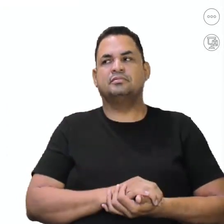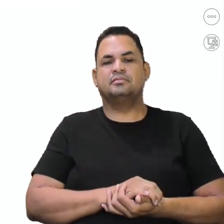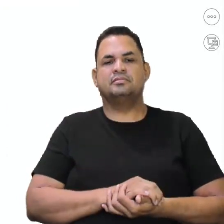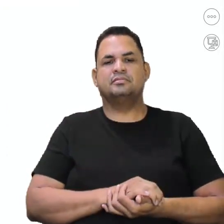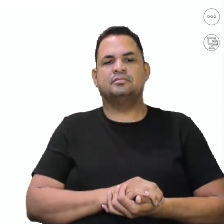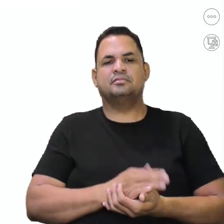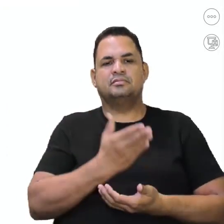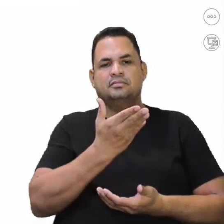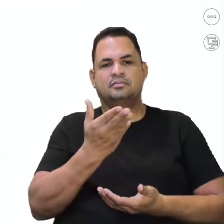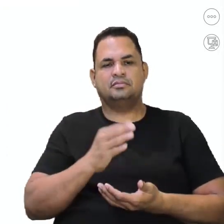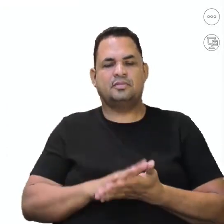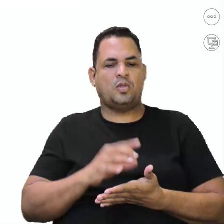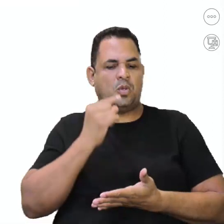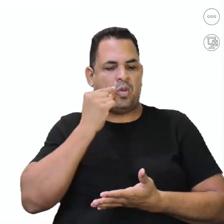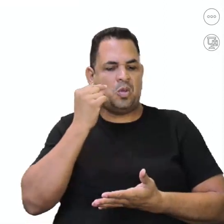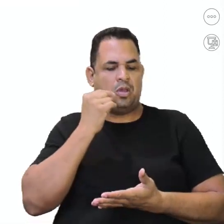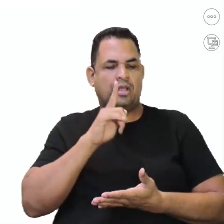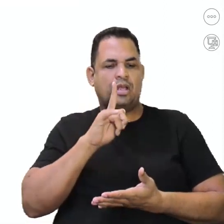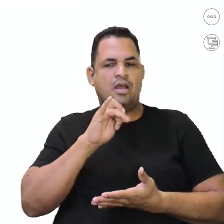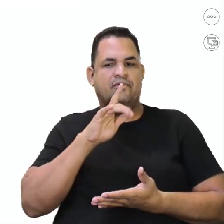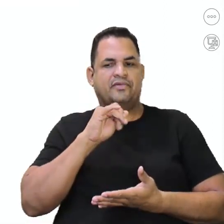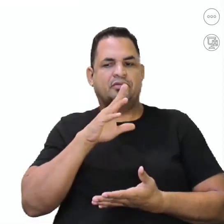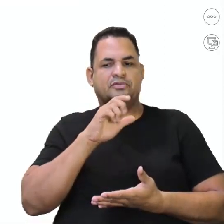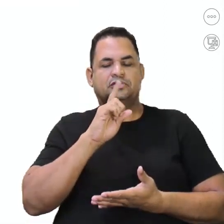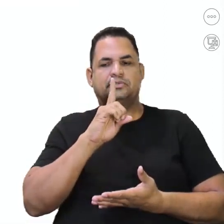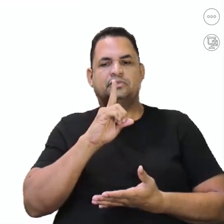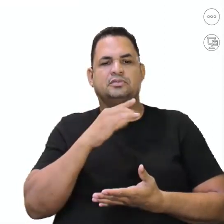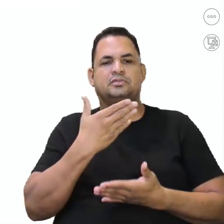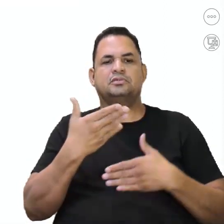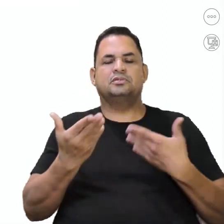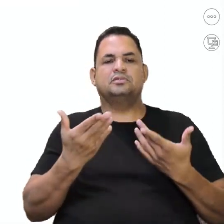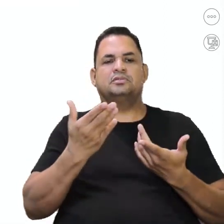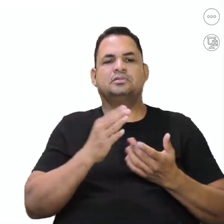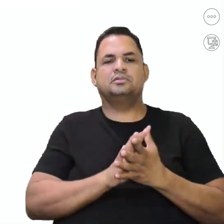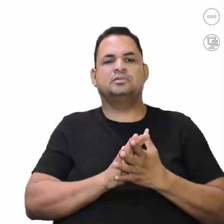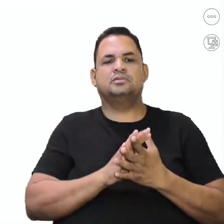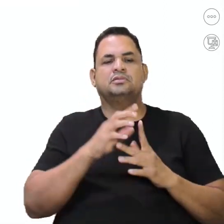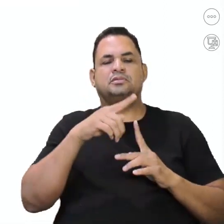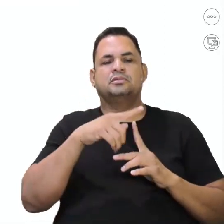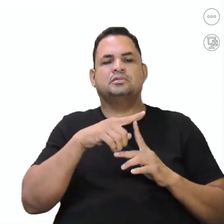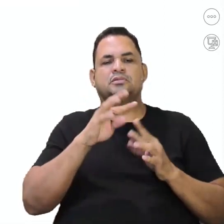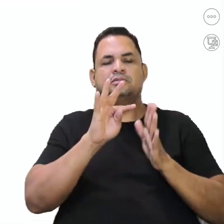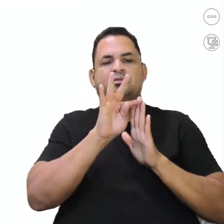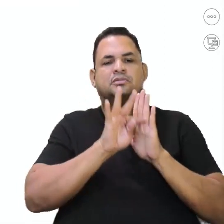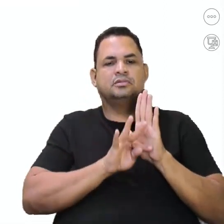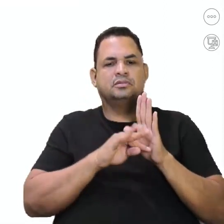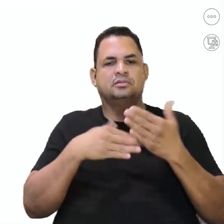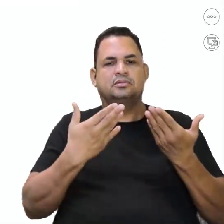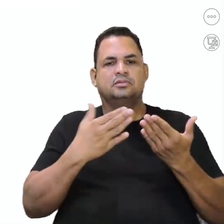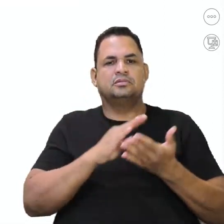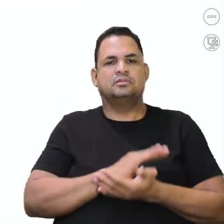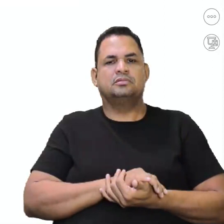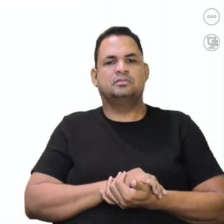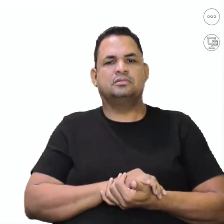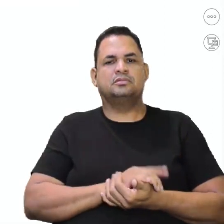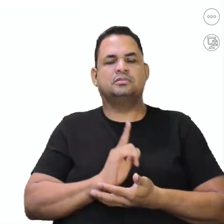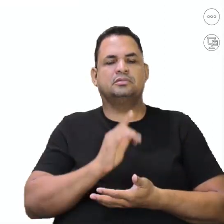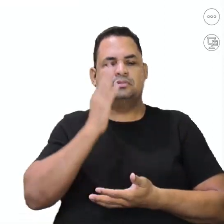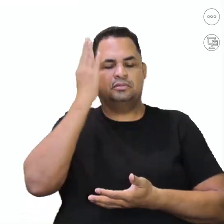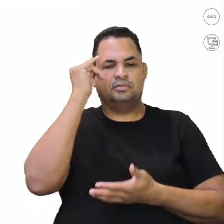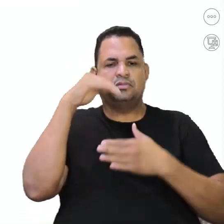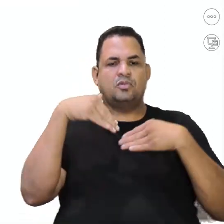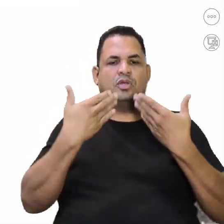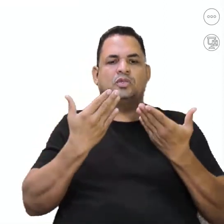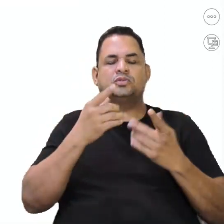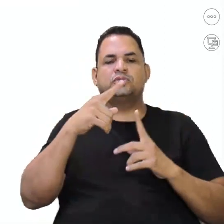o Garfield de novo. Então você já sabe que tipo de texto é esse? Calma, não é porque tem um Garfield que você já vai saber que